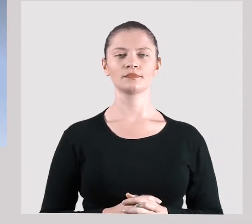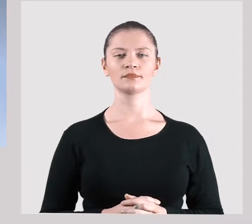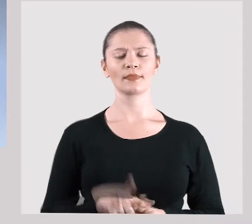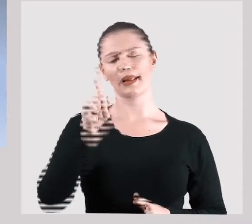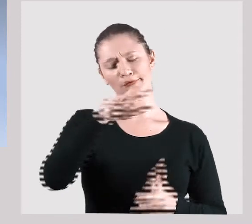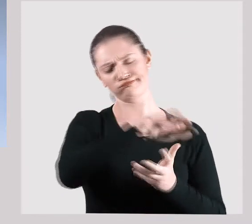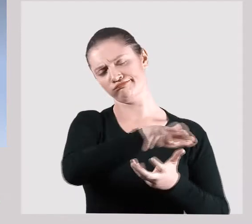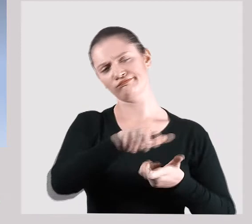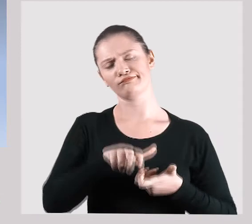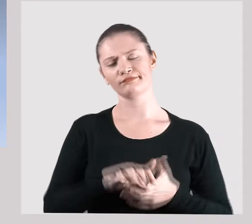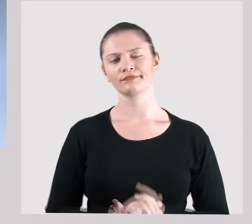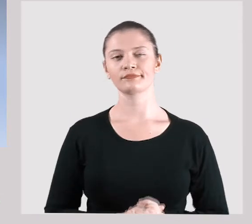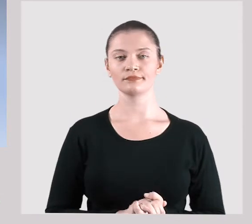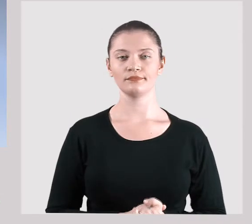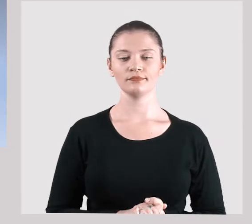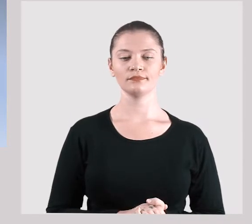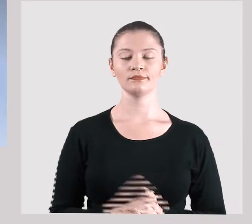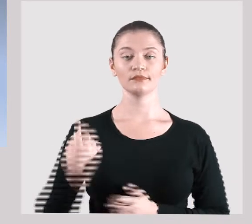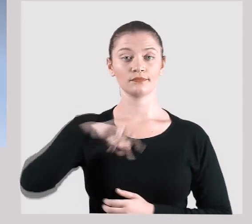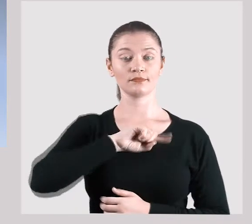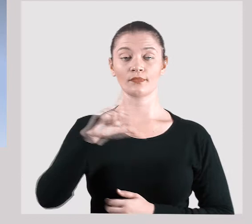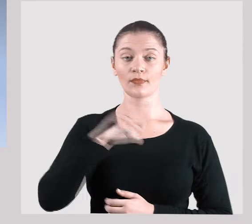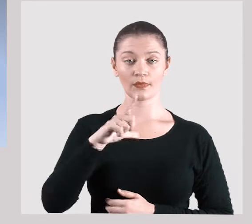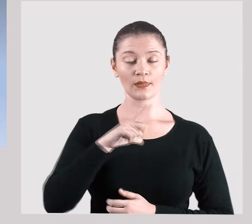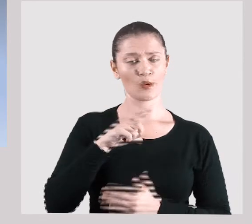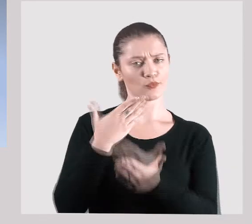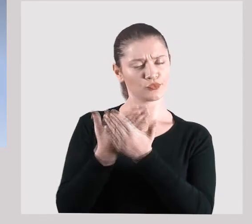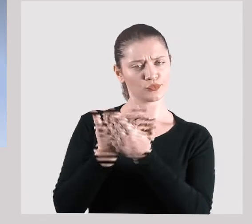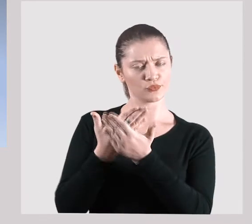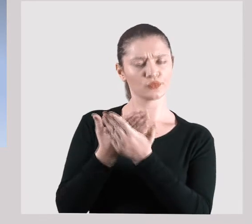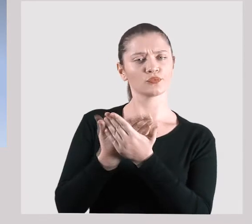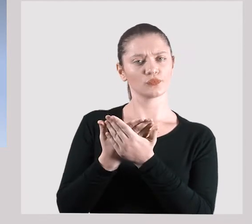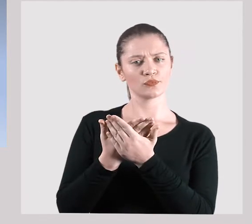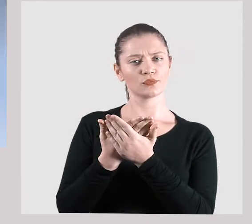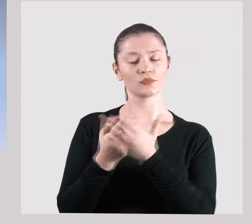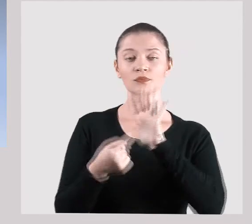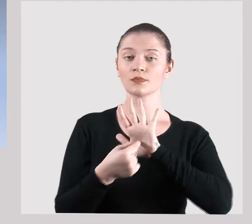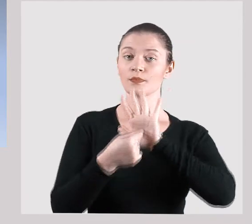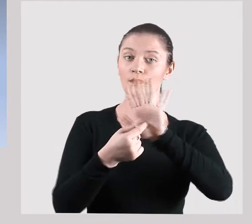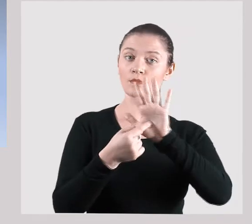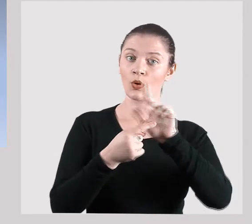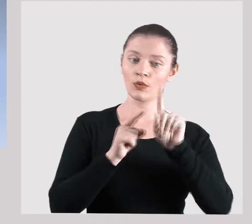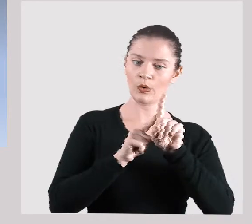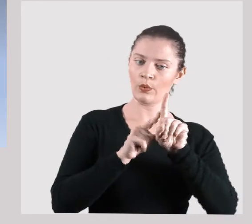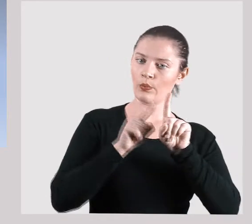todo. E aqui a gente tem um estudo sueco que aponta um aumento de mais